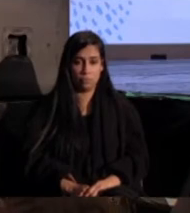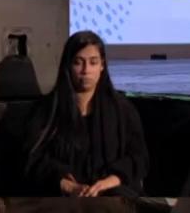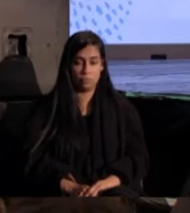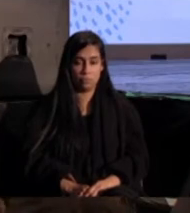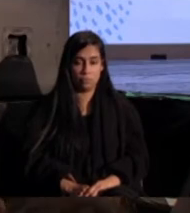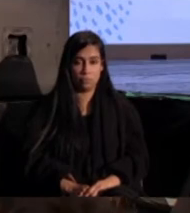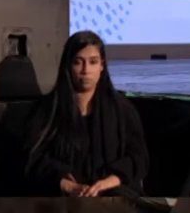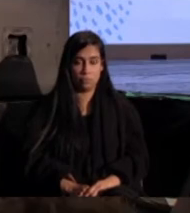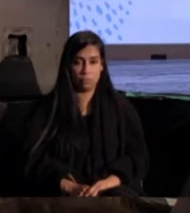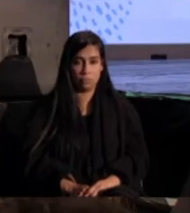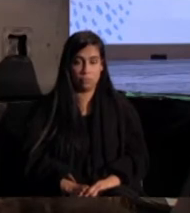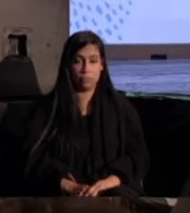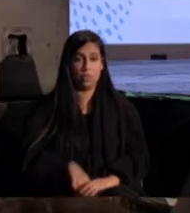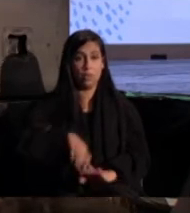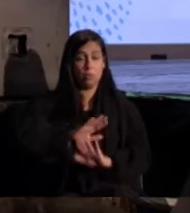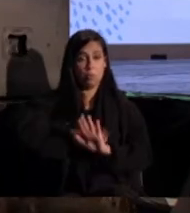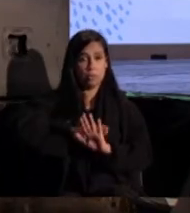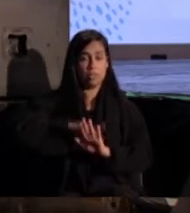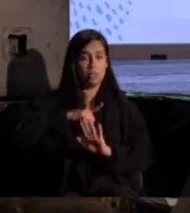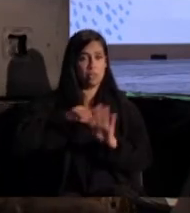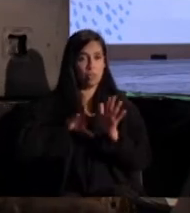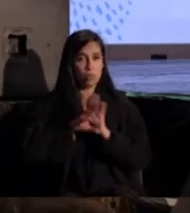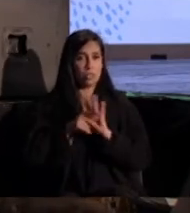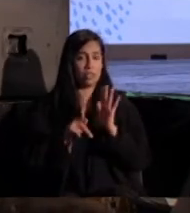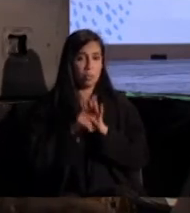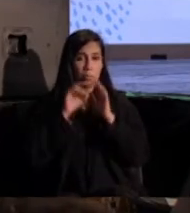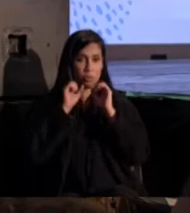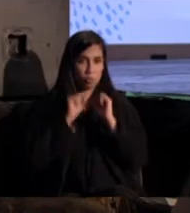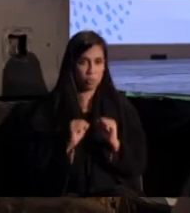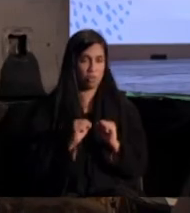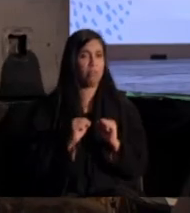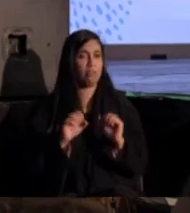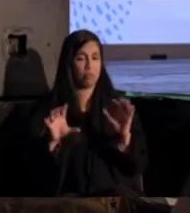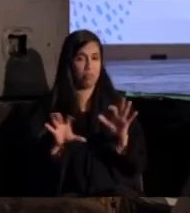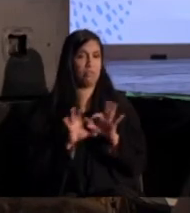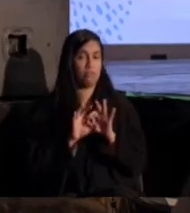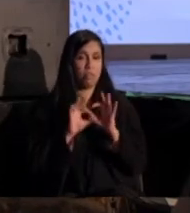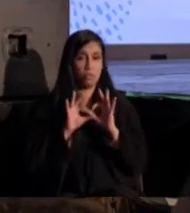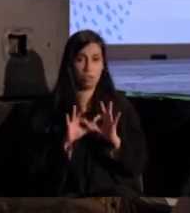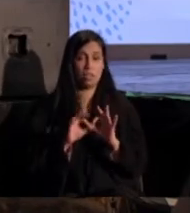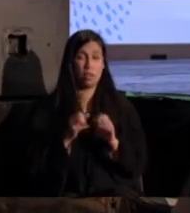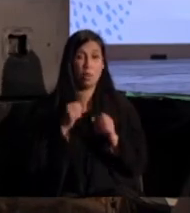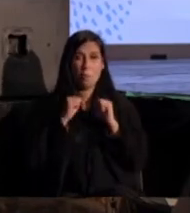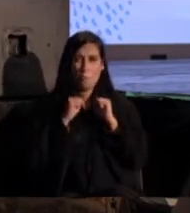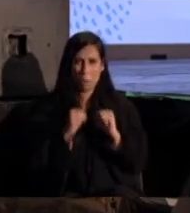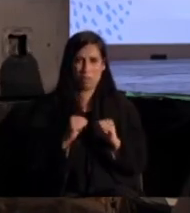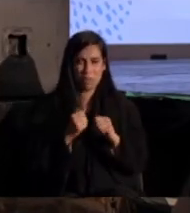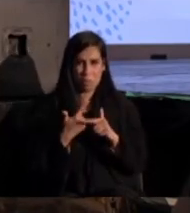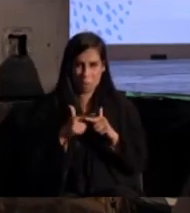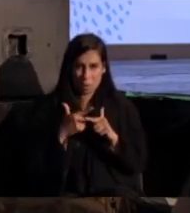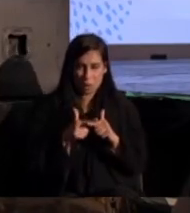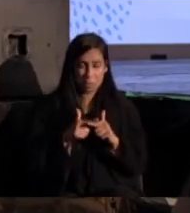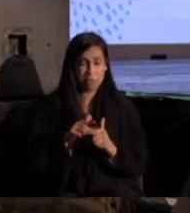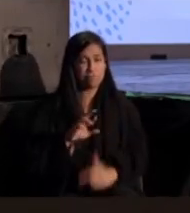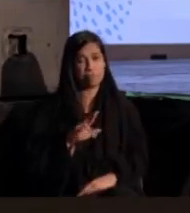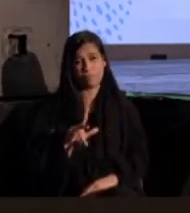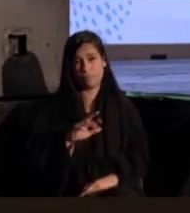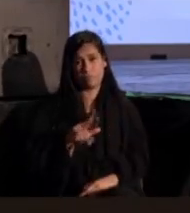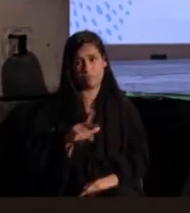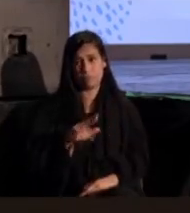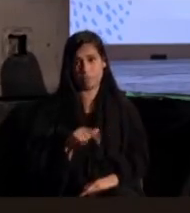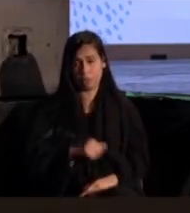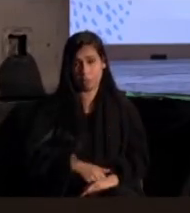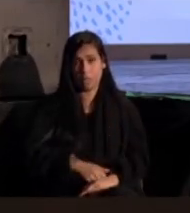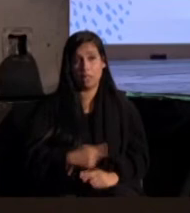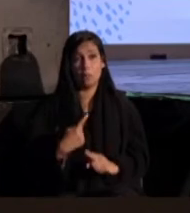pelas relações de poder. Todas as relações têm poder envolvido. O poder não é o problema em si. As relações, elas